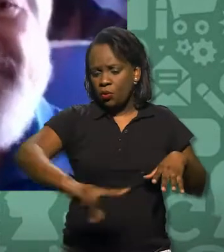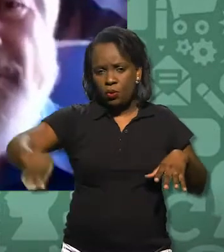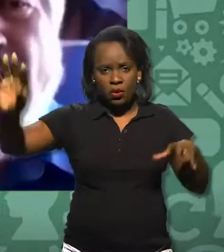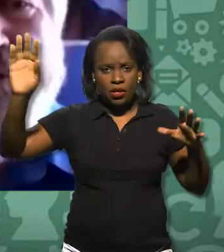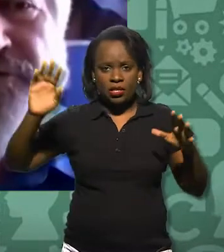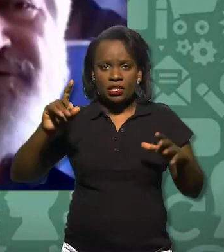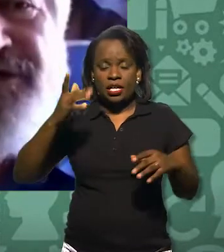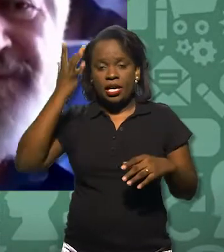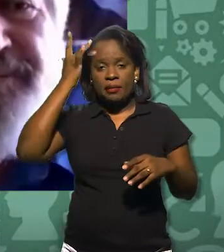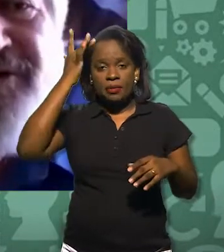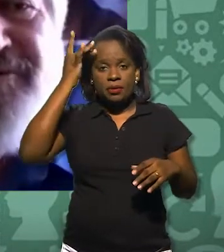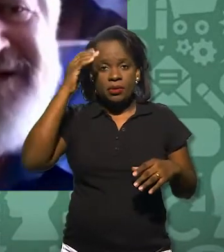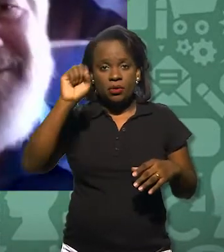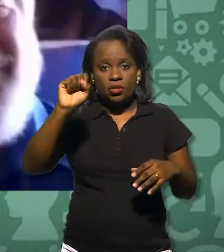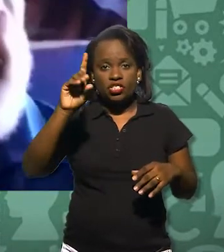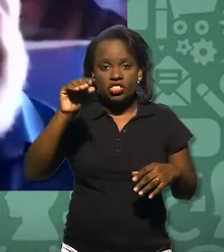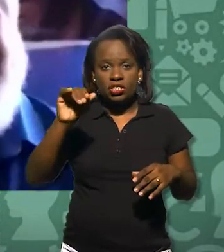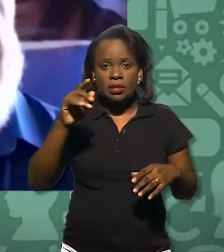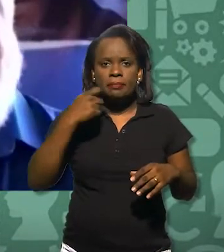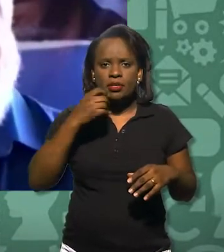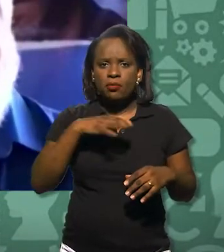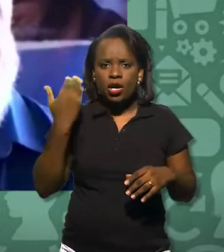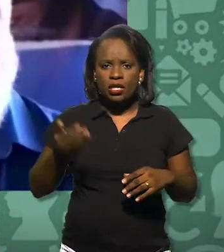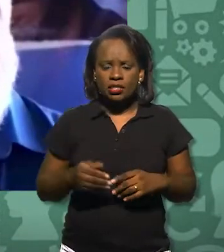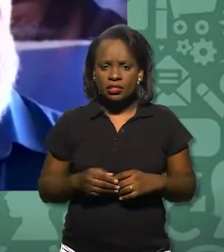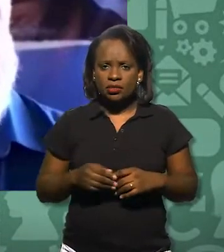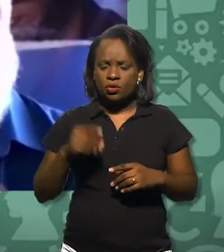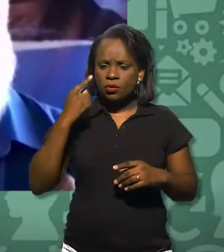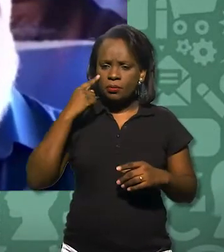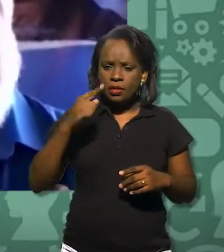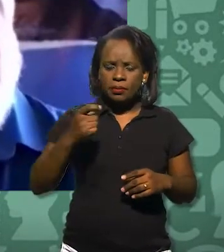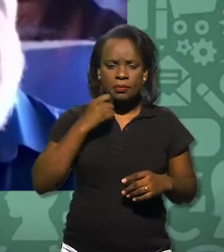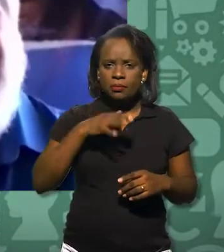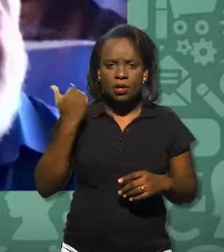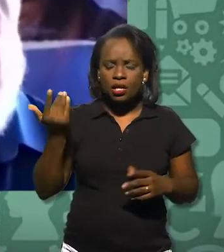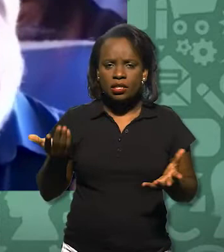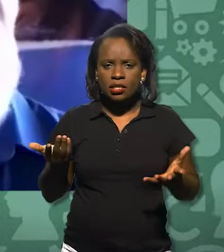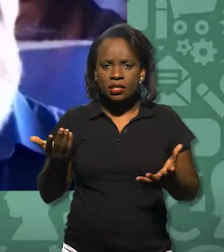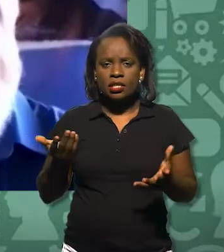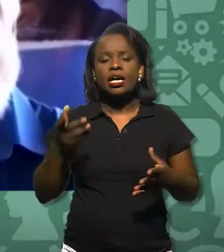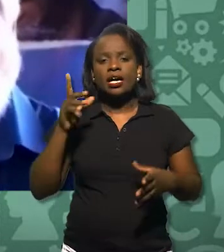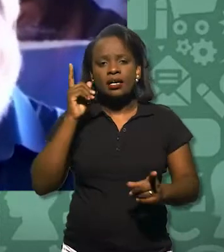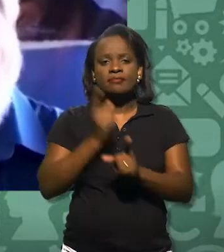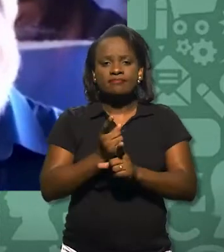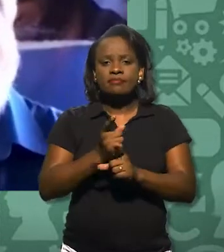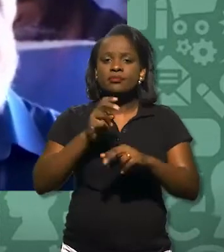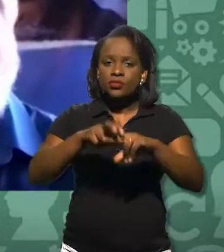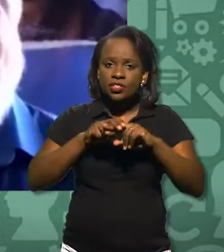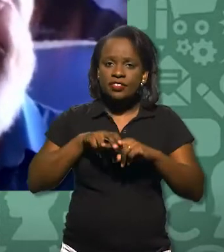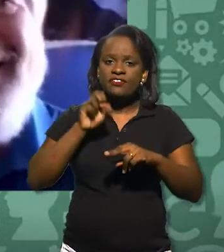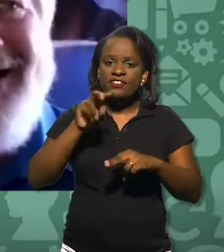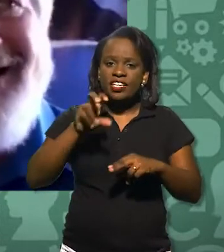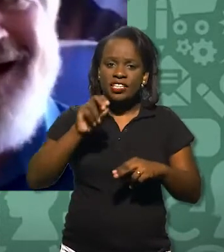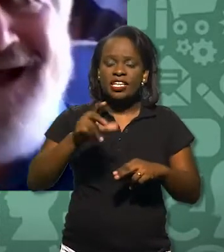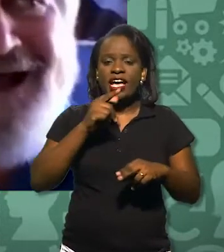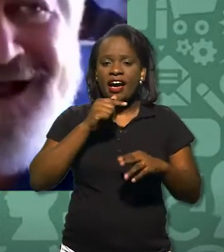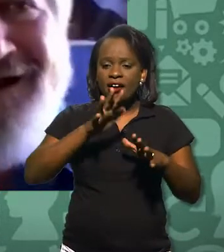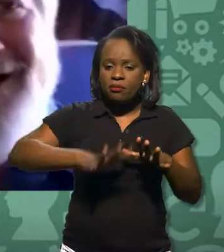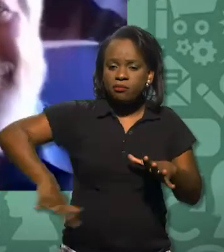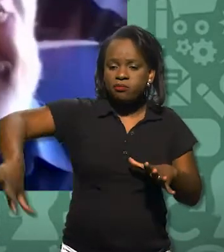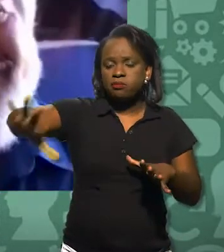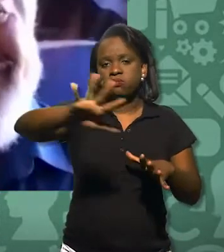tudo para dentro, 8 dias depois começa a morrer peixe. 7, 8 dias depois. É o resultado que envenena